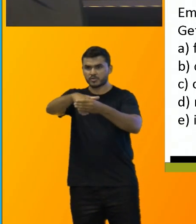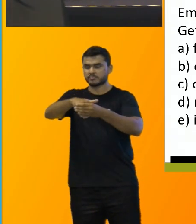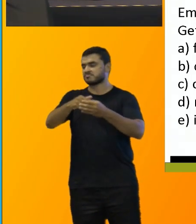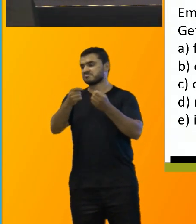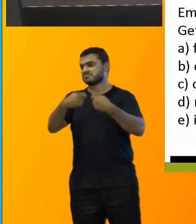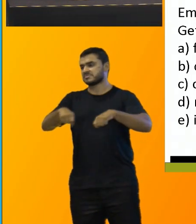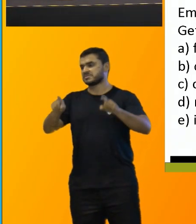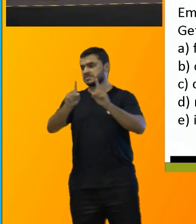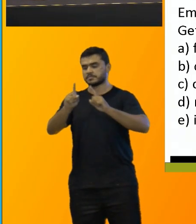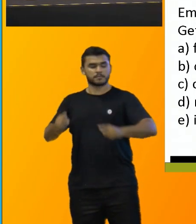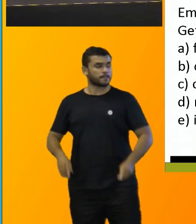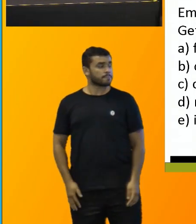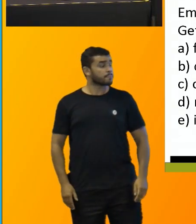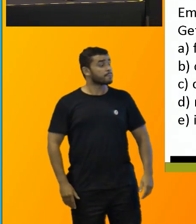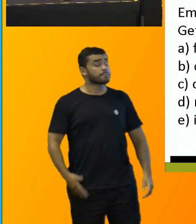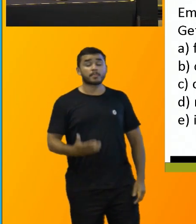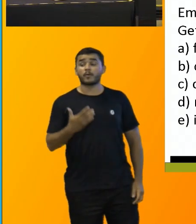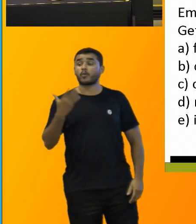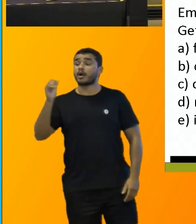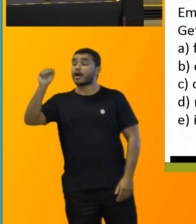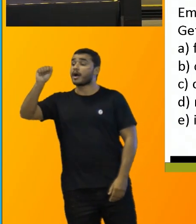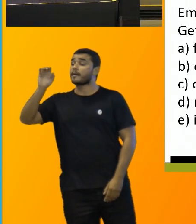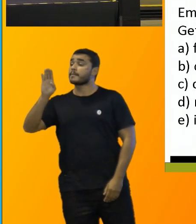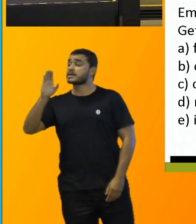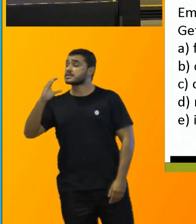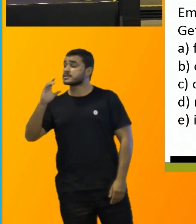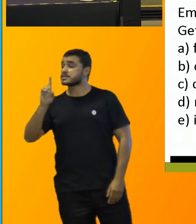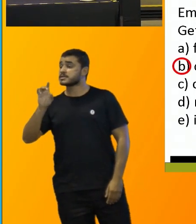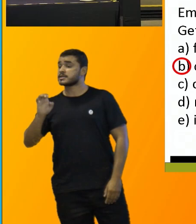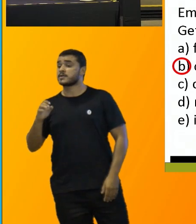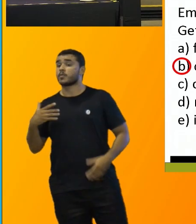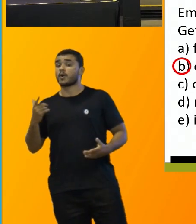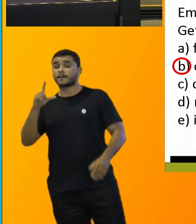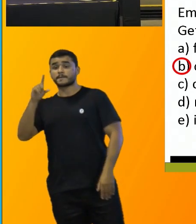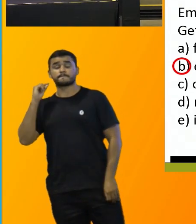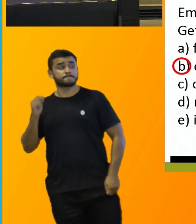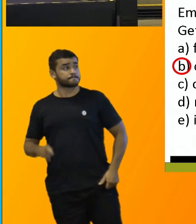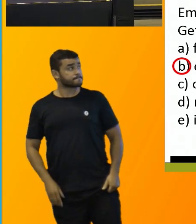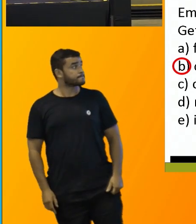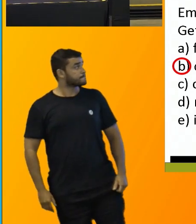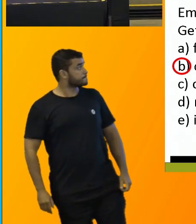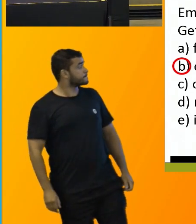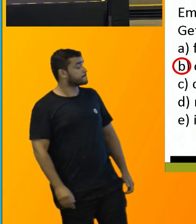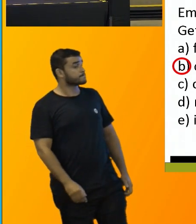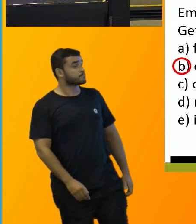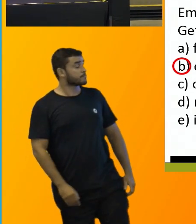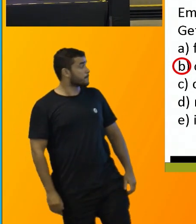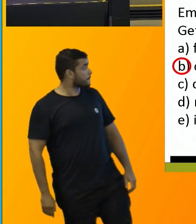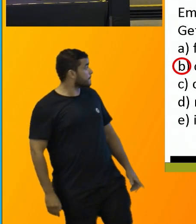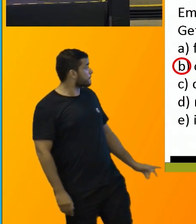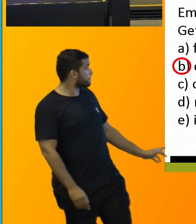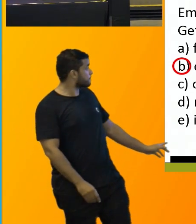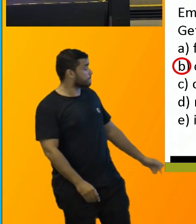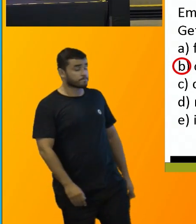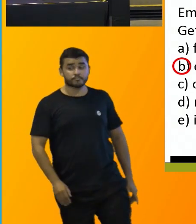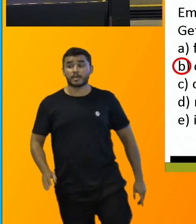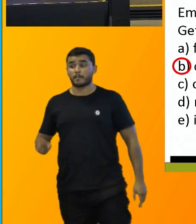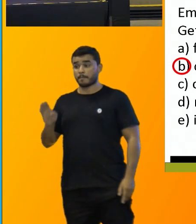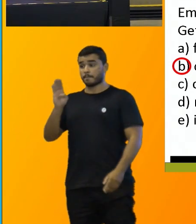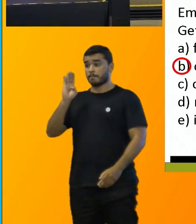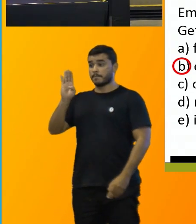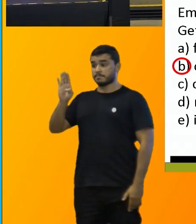questão aí, gente? Eu não ouvi. Gabarito, letra? B de